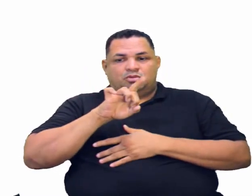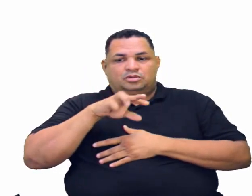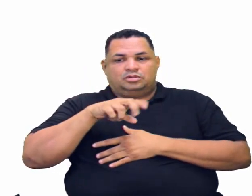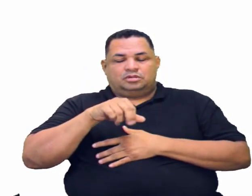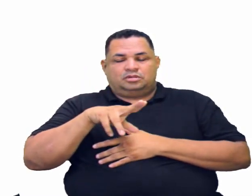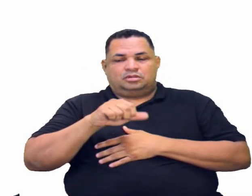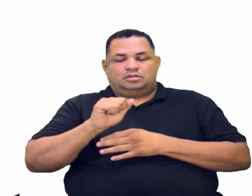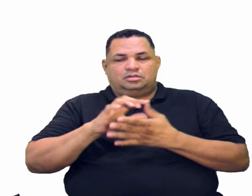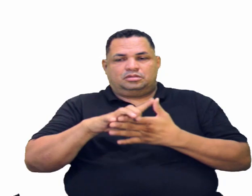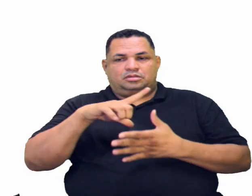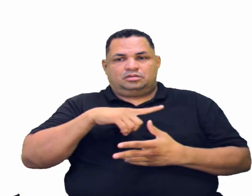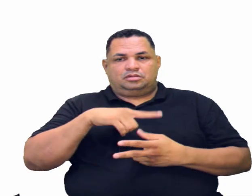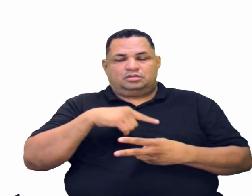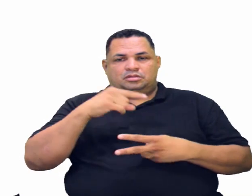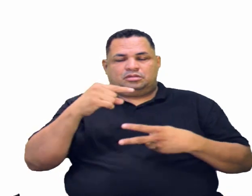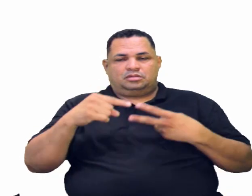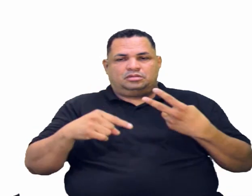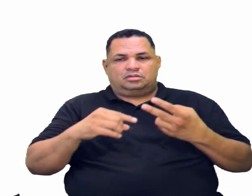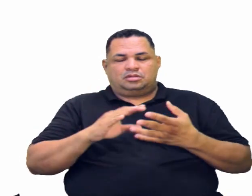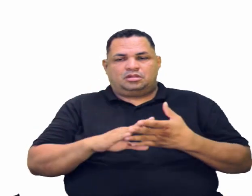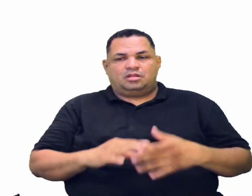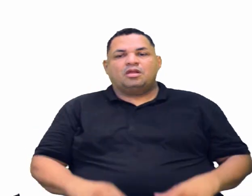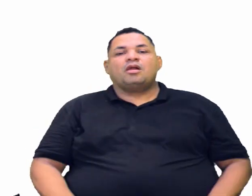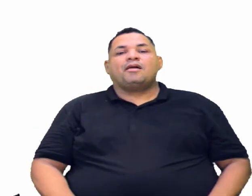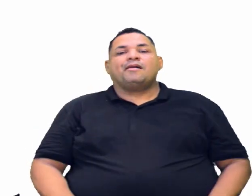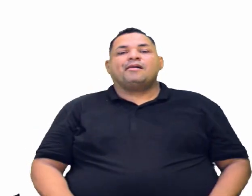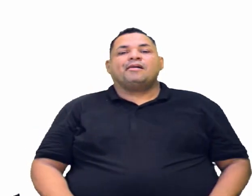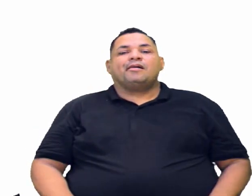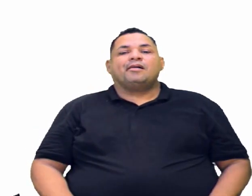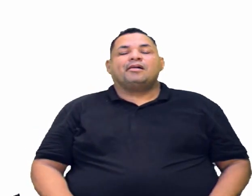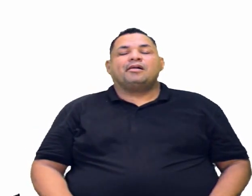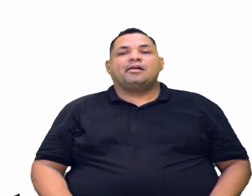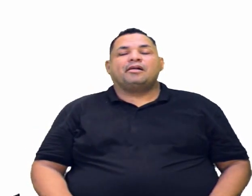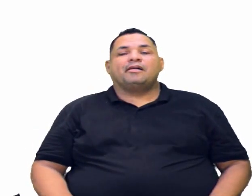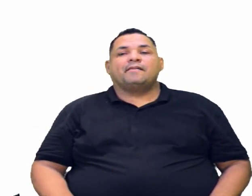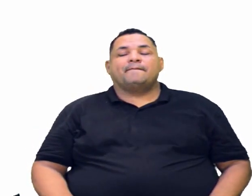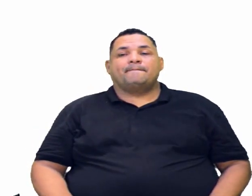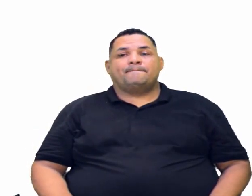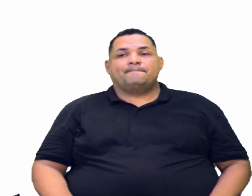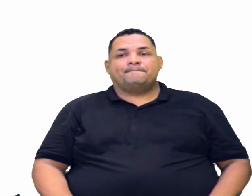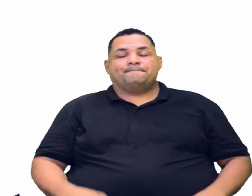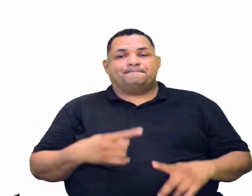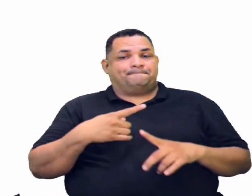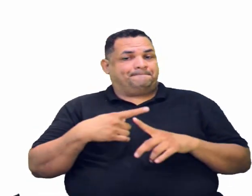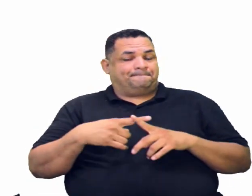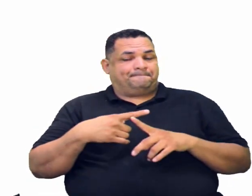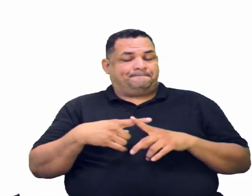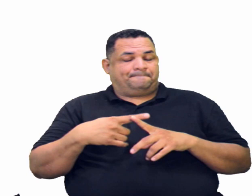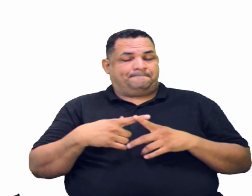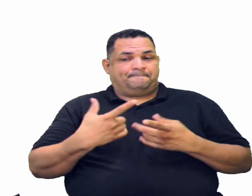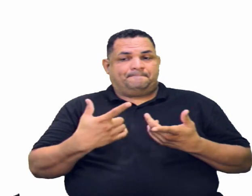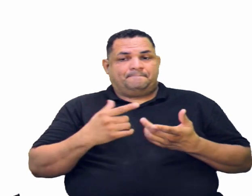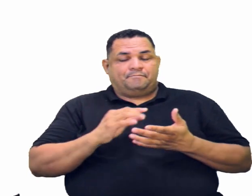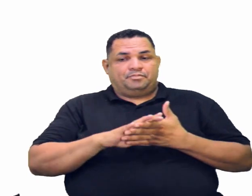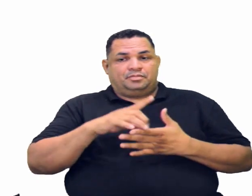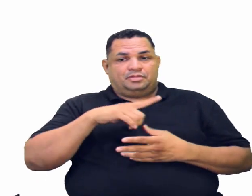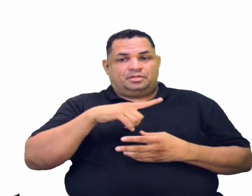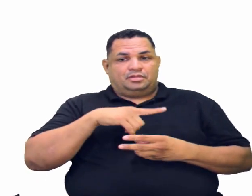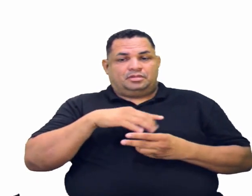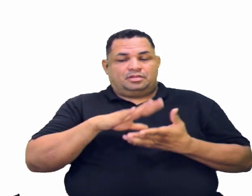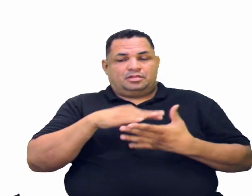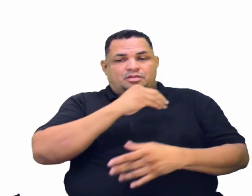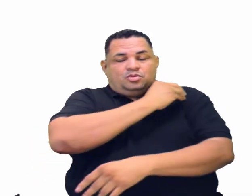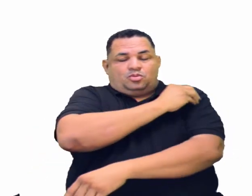da ligação dupla oxigênio-carbono. Por ser um álcool secundário que deu origem a